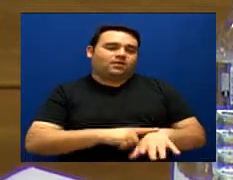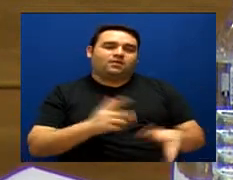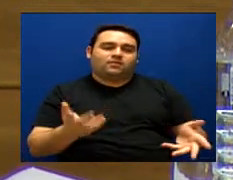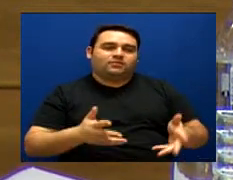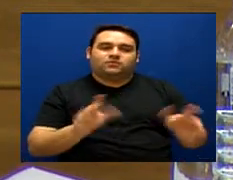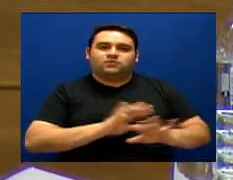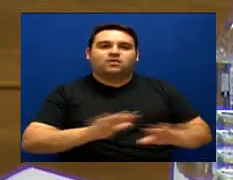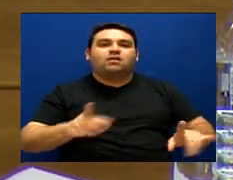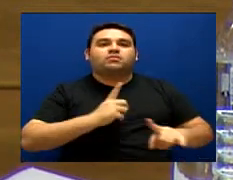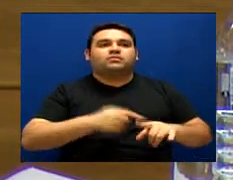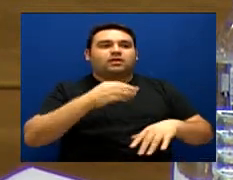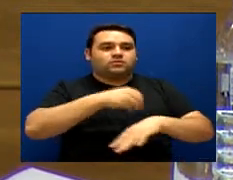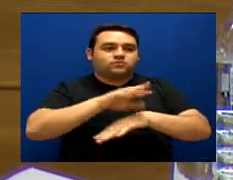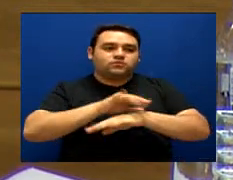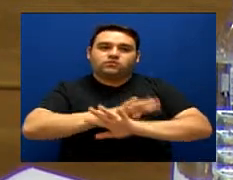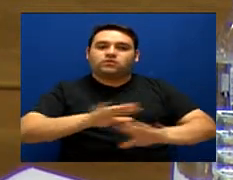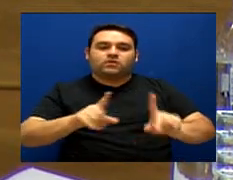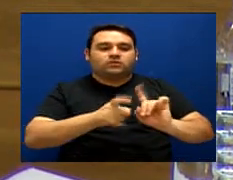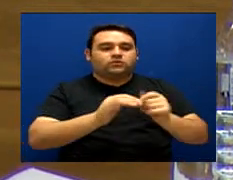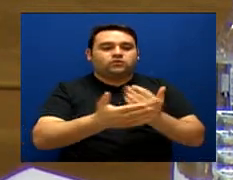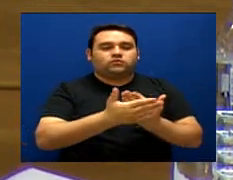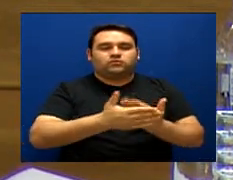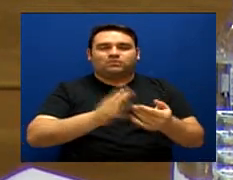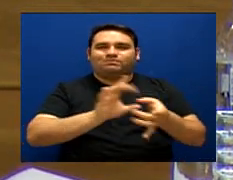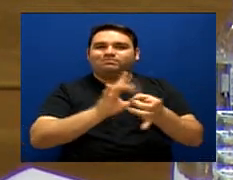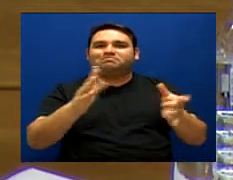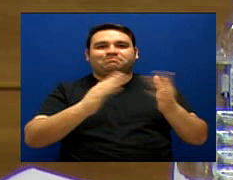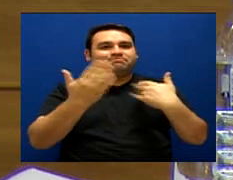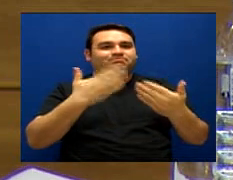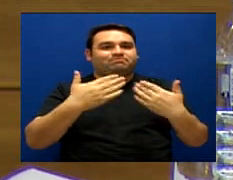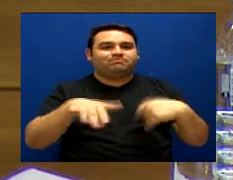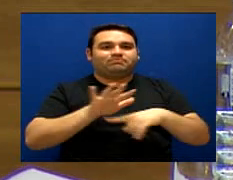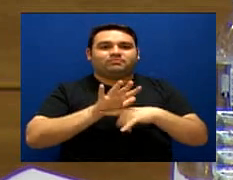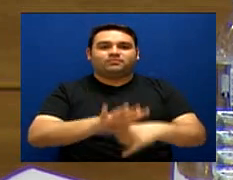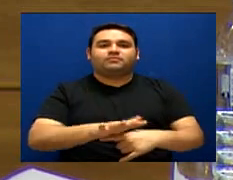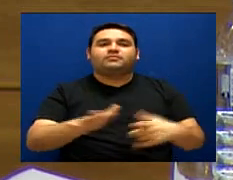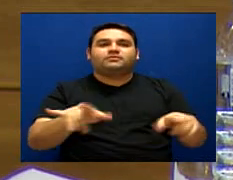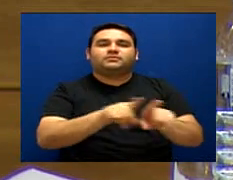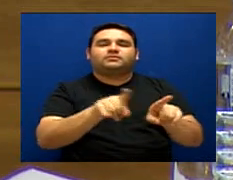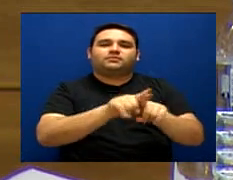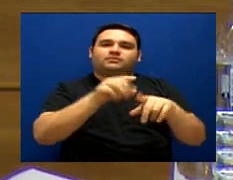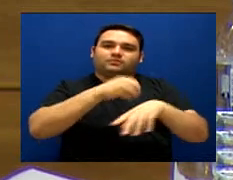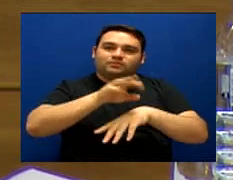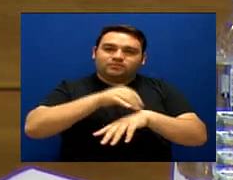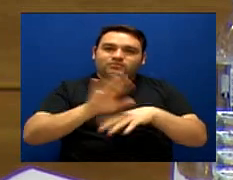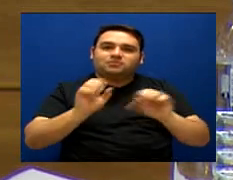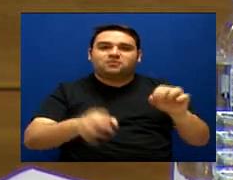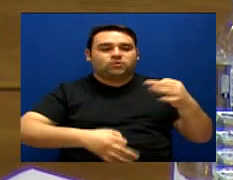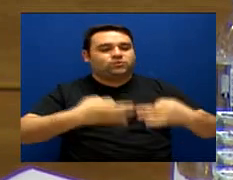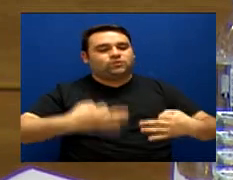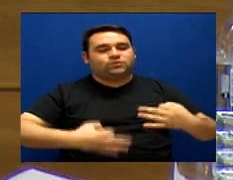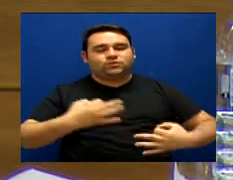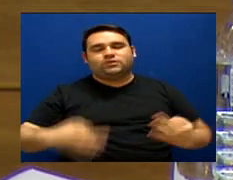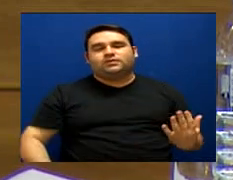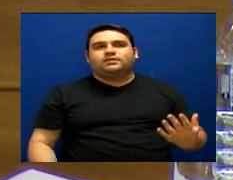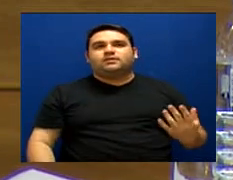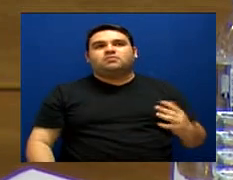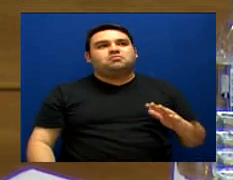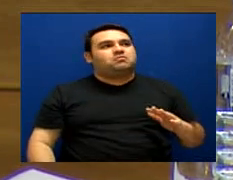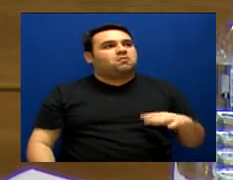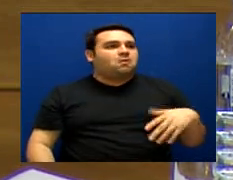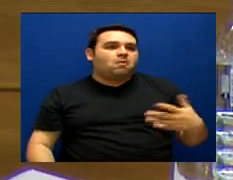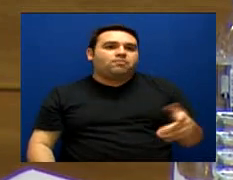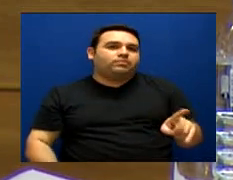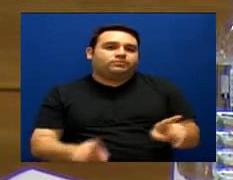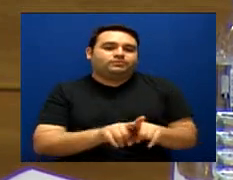Por enquanto são essas as sugestões. A comissão está à disposição para ajudar, para orientar, seja juridicamente ou